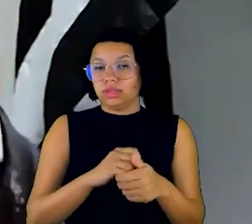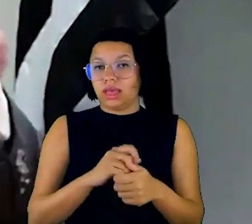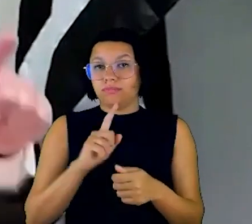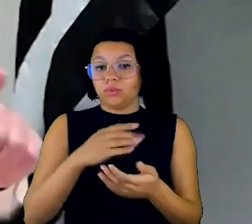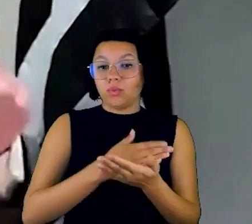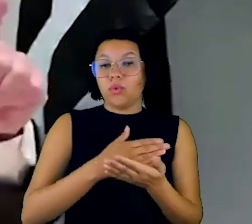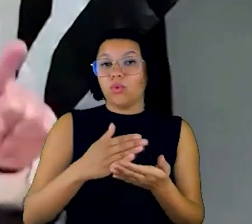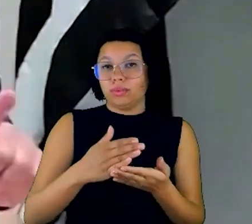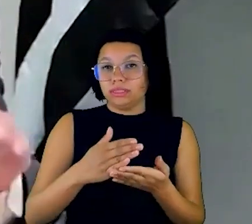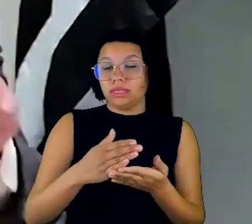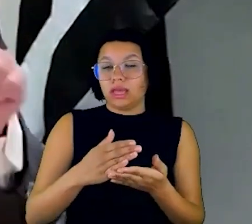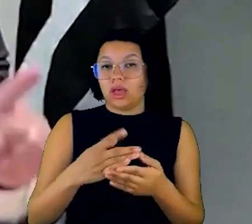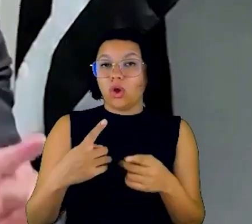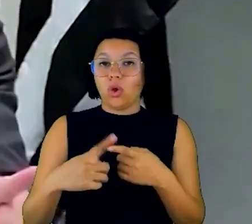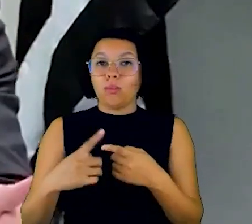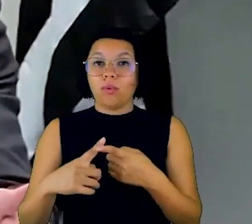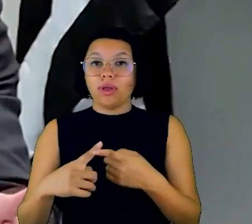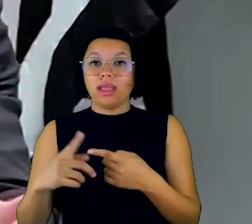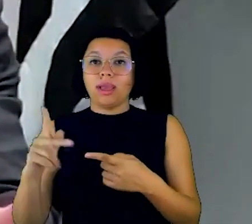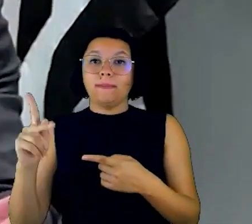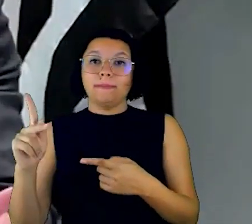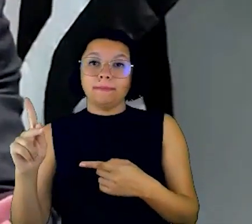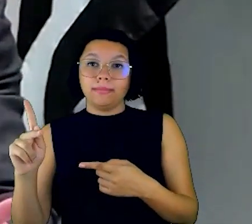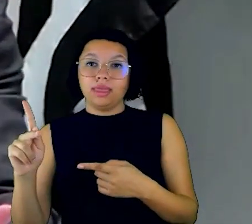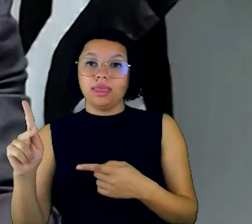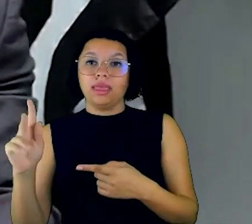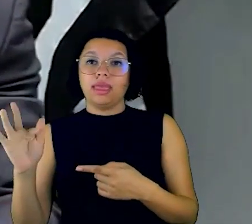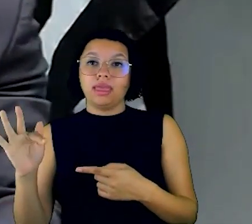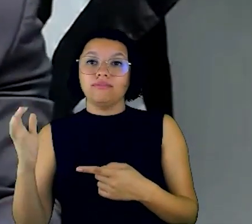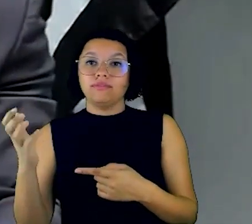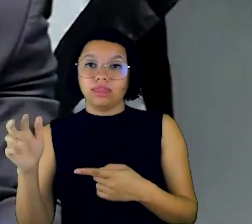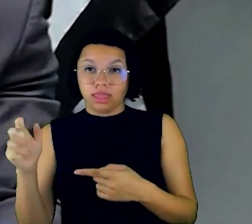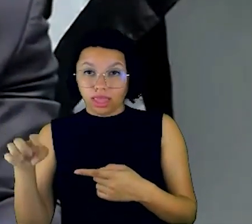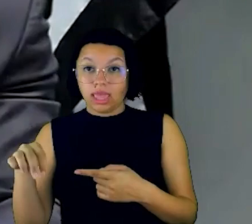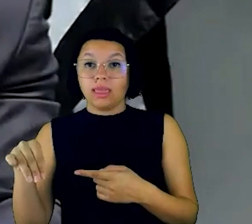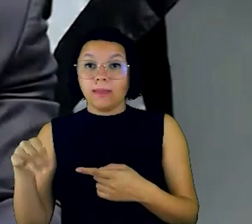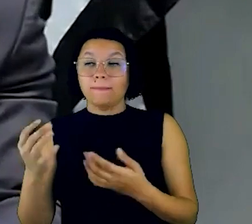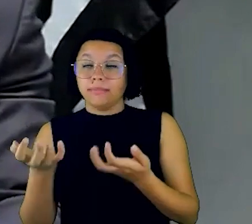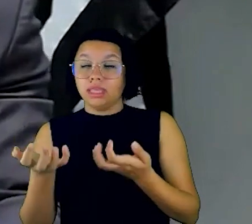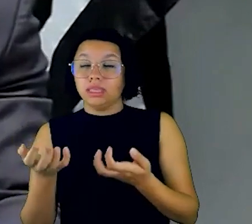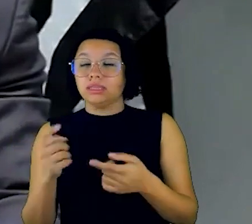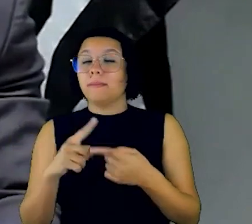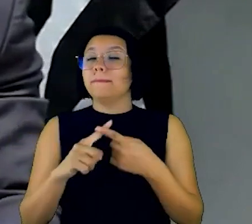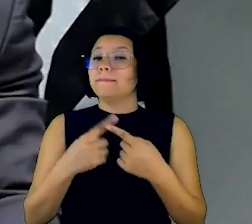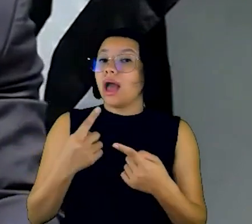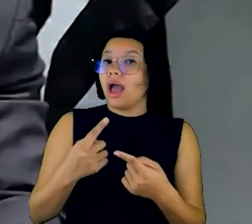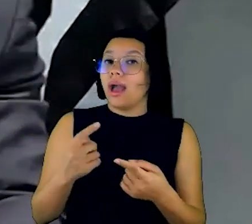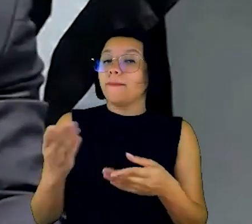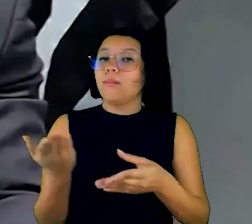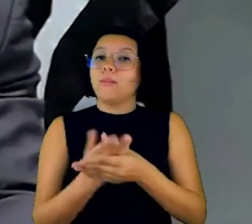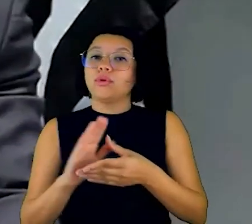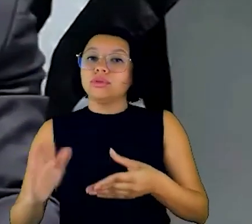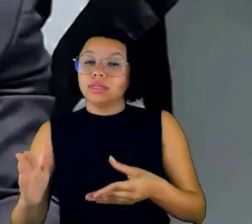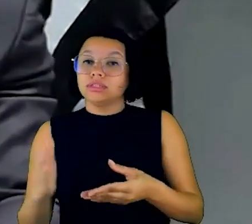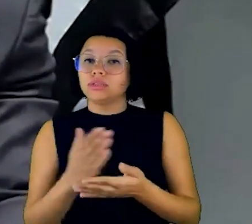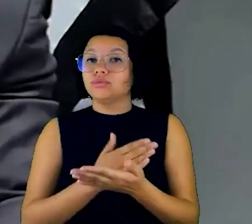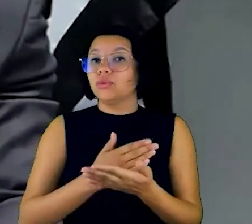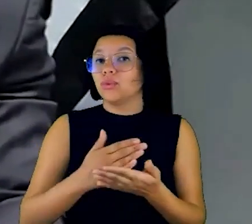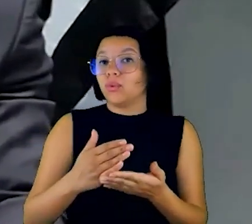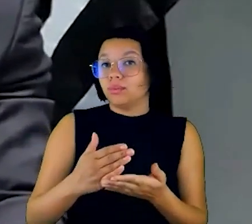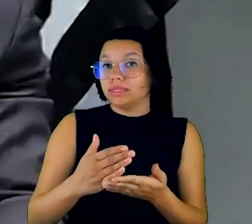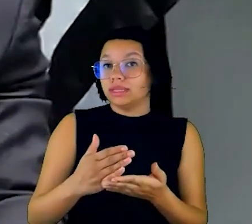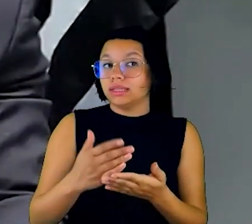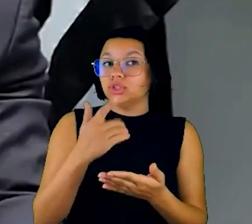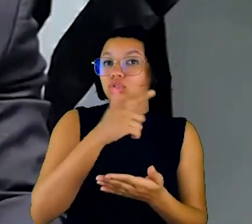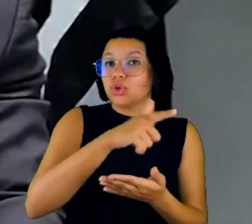iniciados por provocação da PFN, mas por processos que são iniciados por provocação das